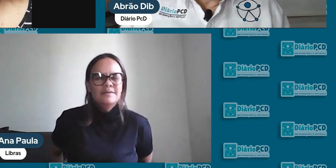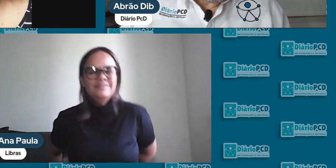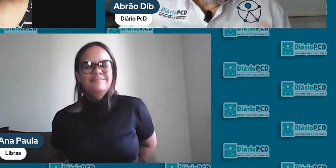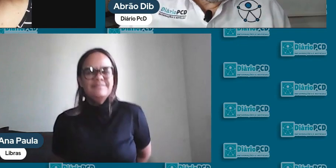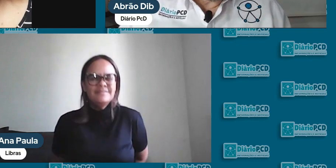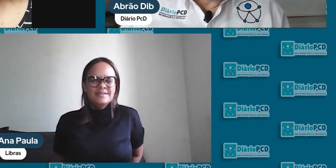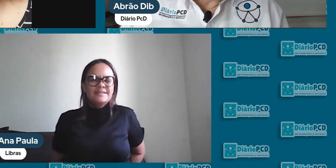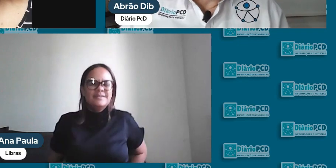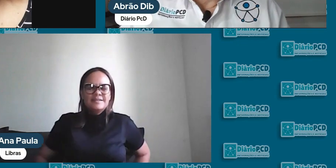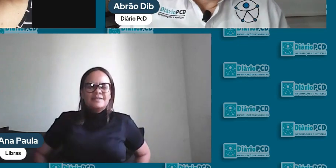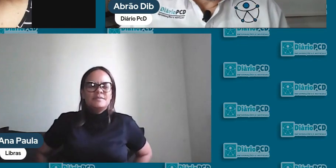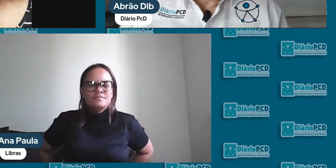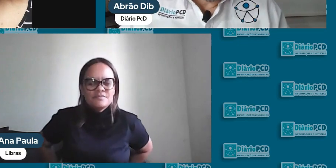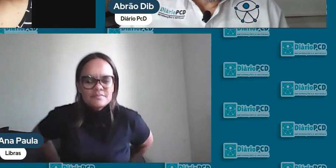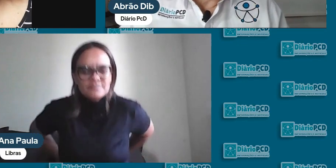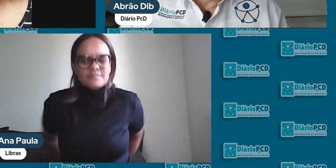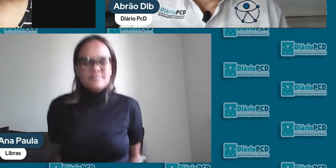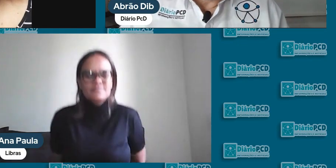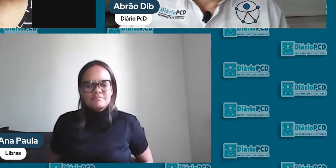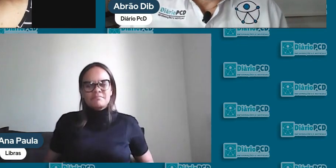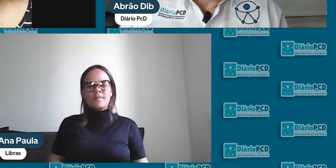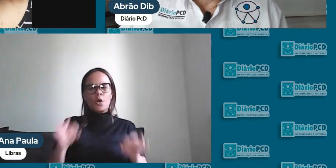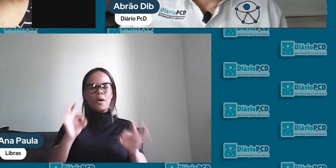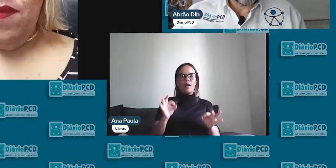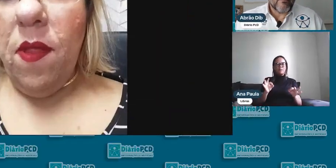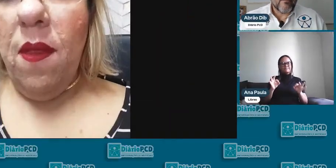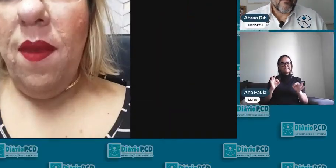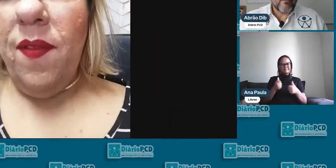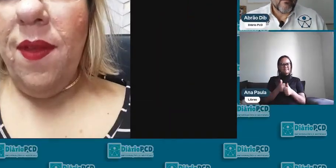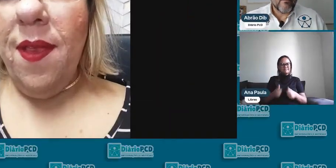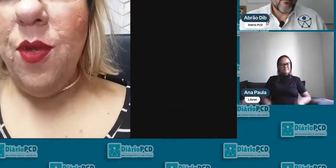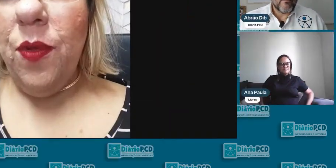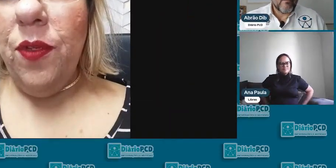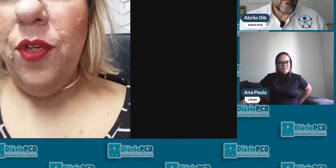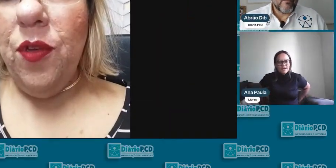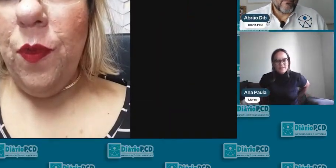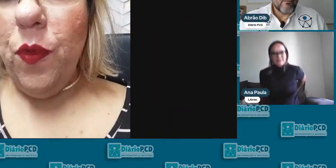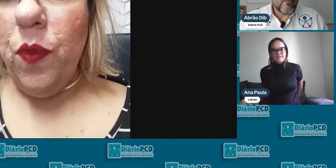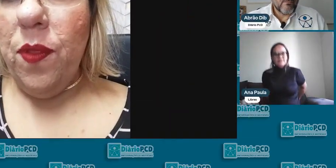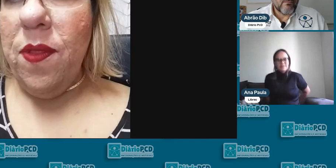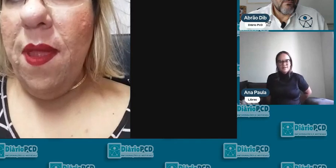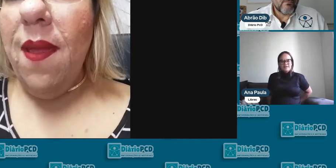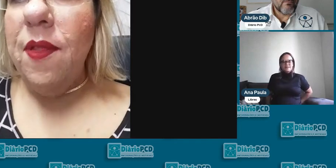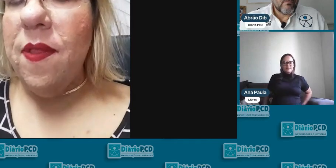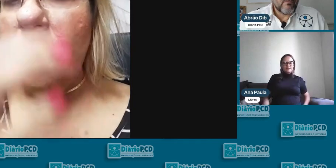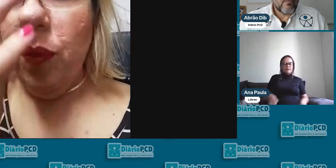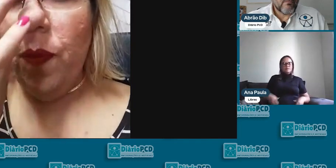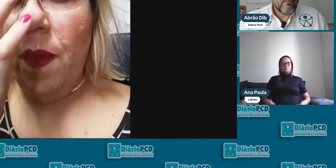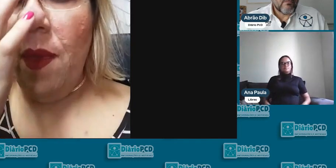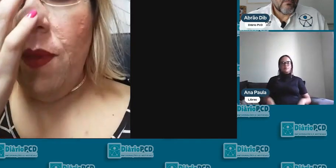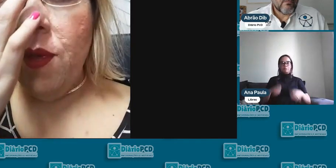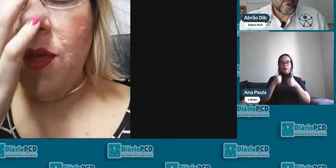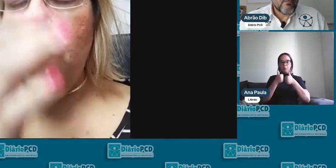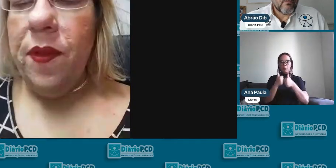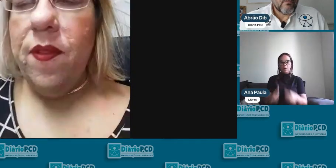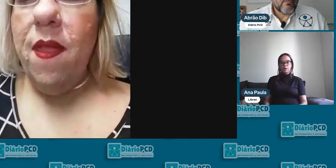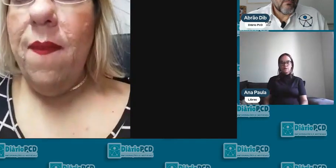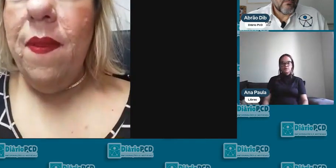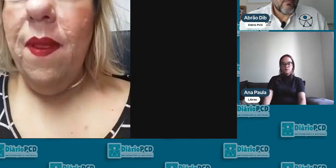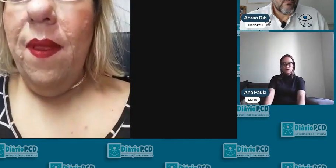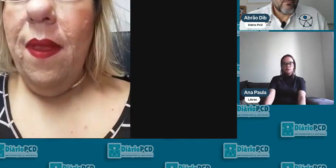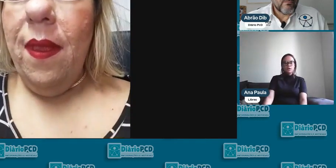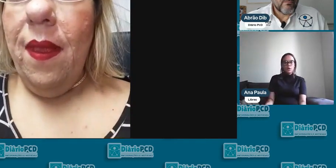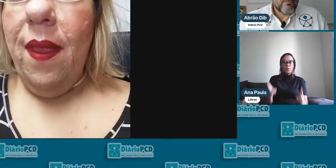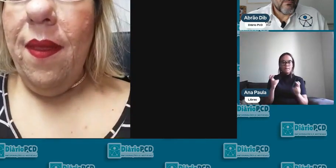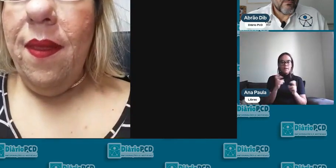é? Para poder oferecer esse amparo. Não é isso, doutora? Sim, na verdade, quando a gente costuma dizer, mas está tudo bem, o que a gente